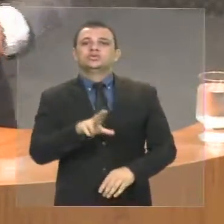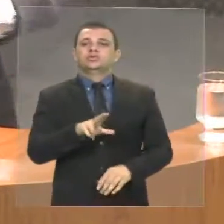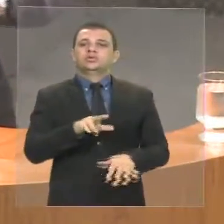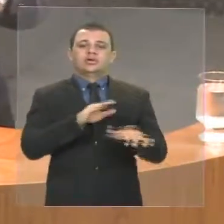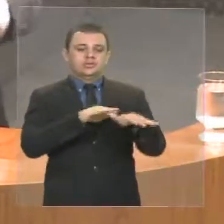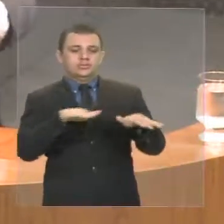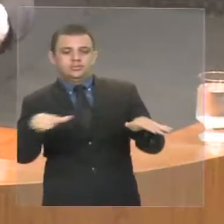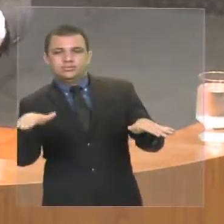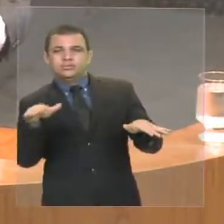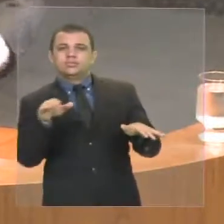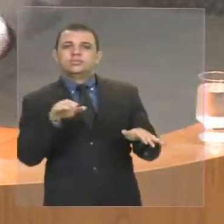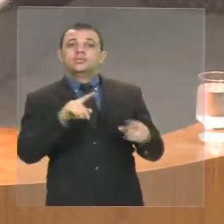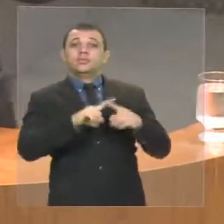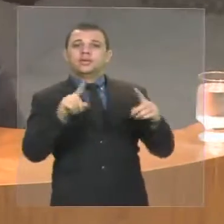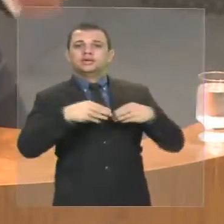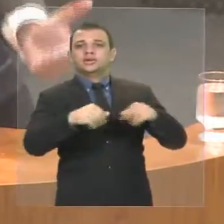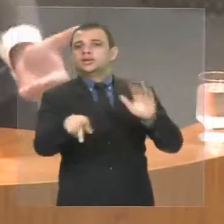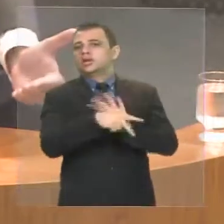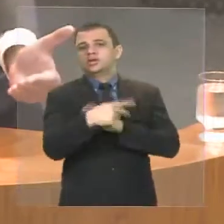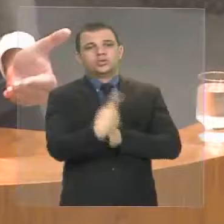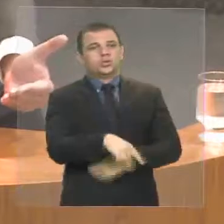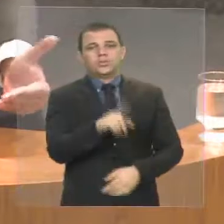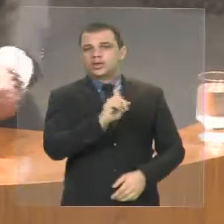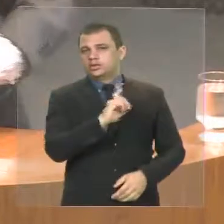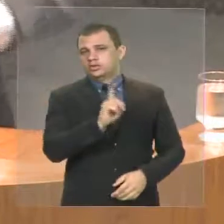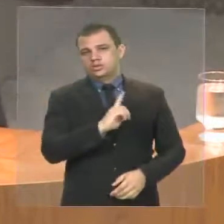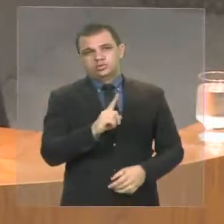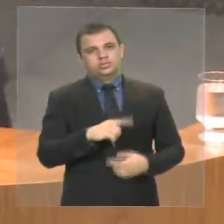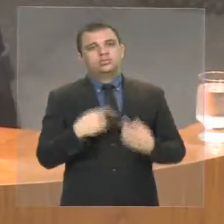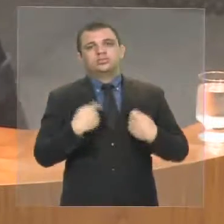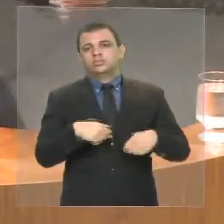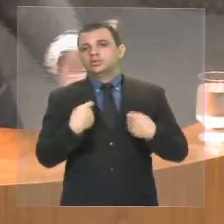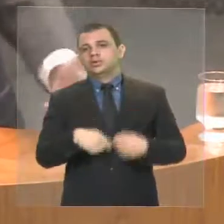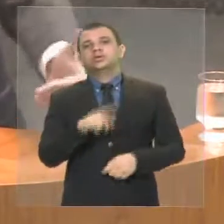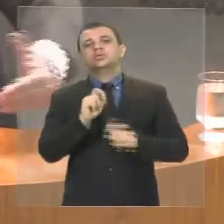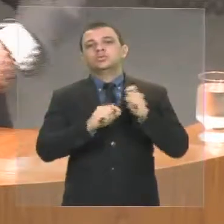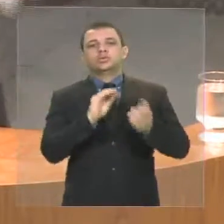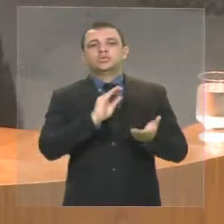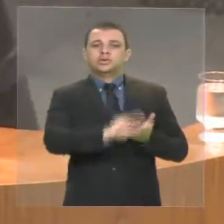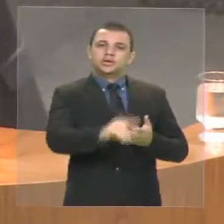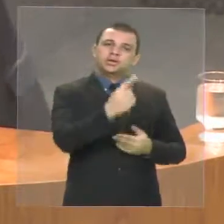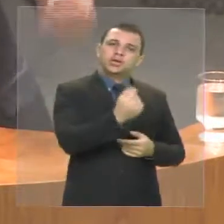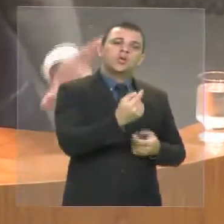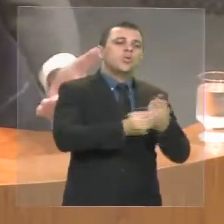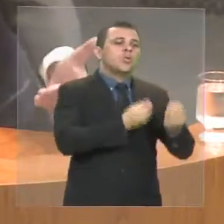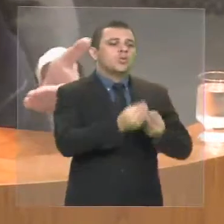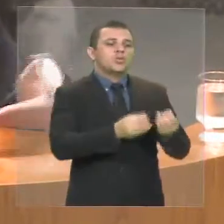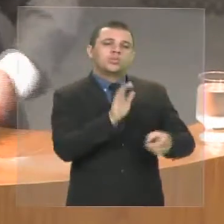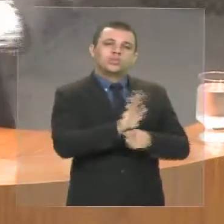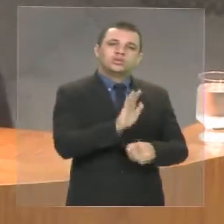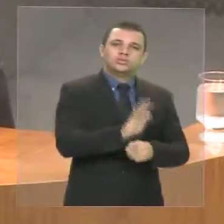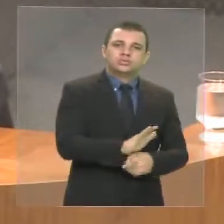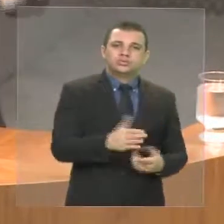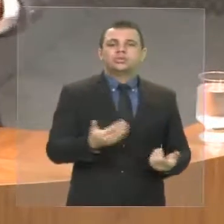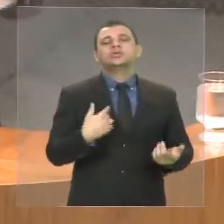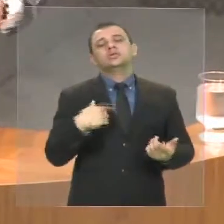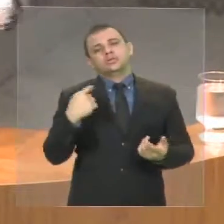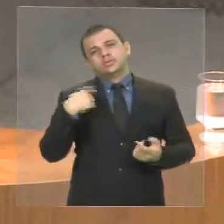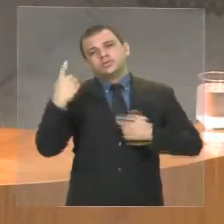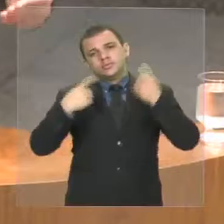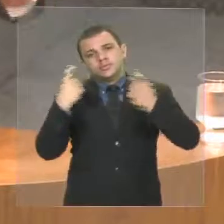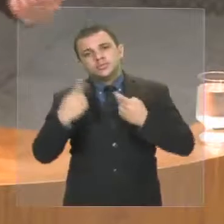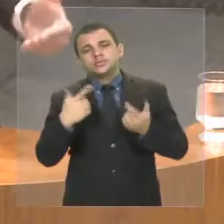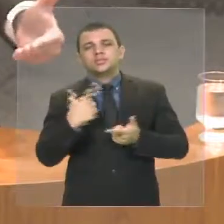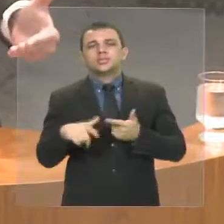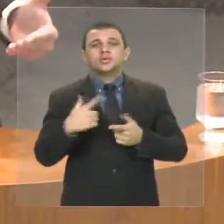O que tem que ser indenizado são as benfeitorias. Isso vai trazer transtorno, vai trazer desgaste, mas é um